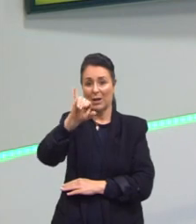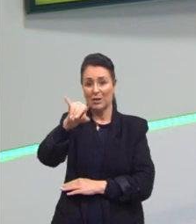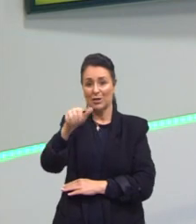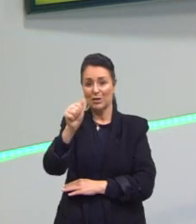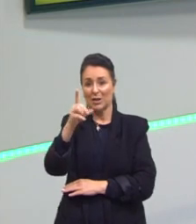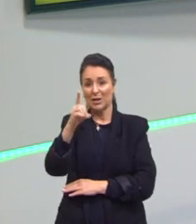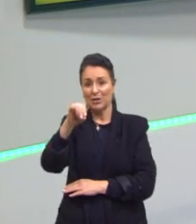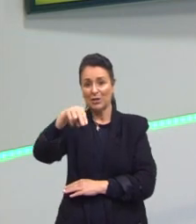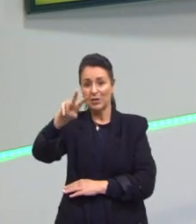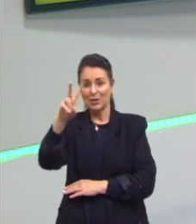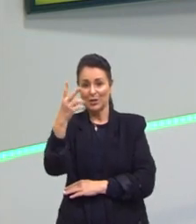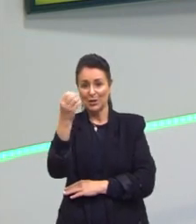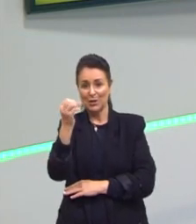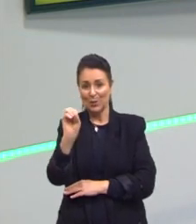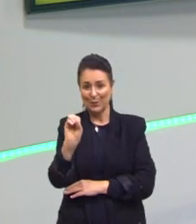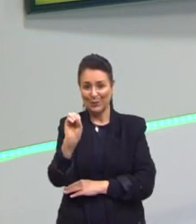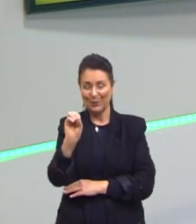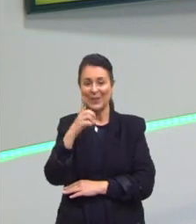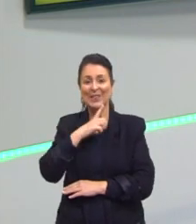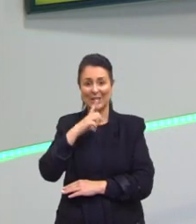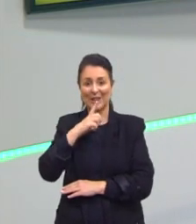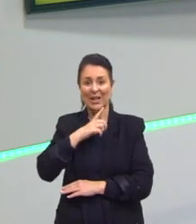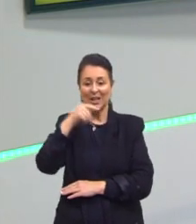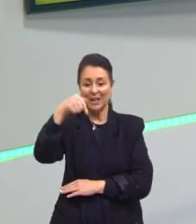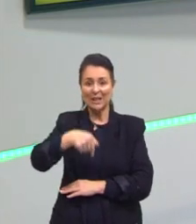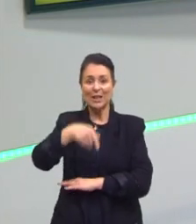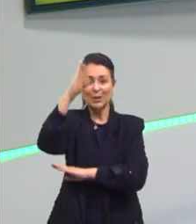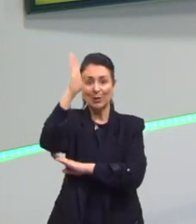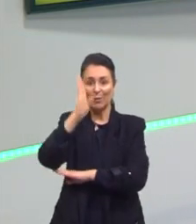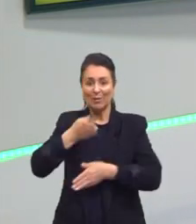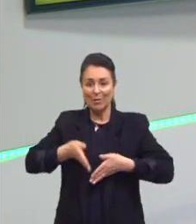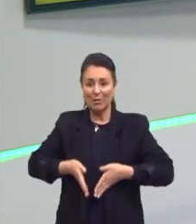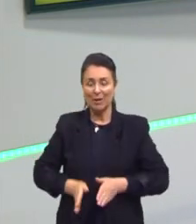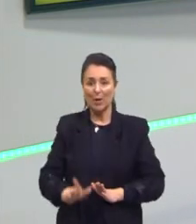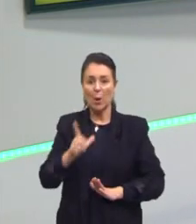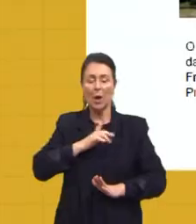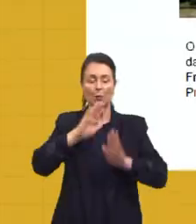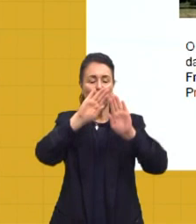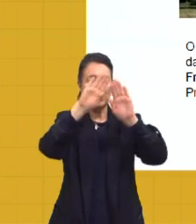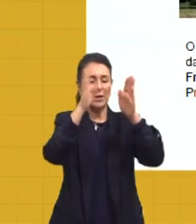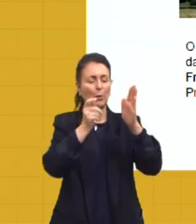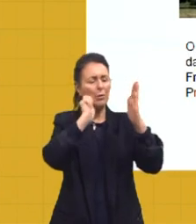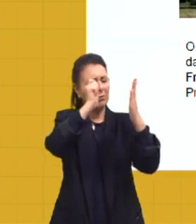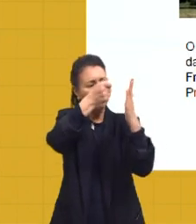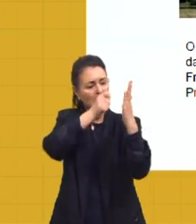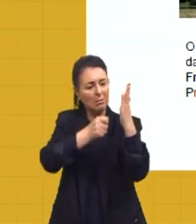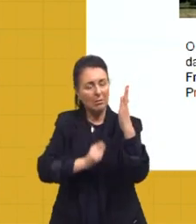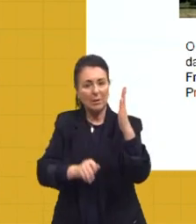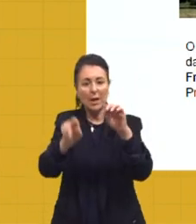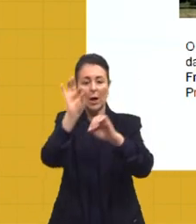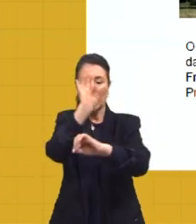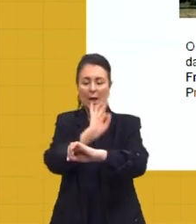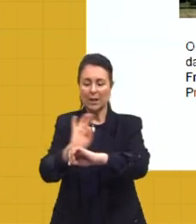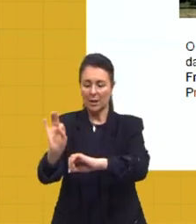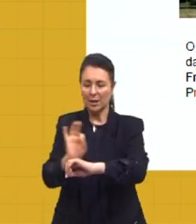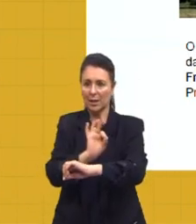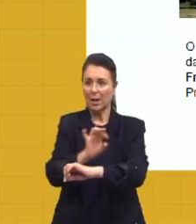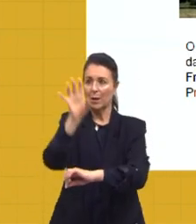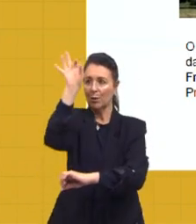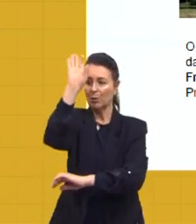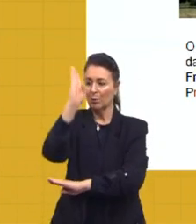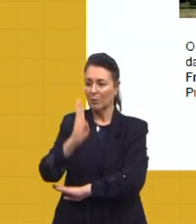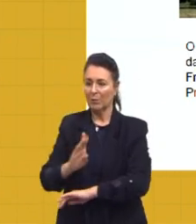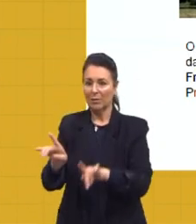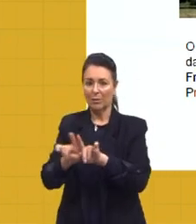Francisco Lisboa conhecido então Como Aleijadinho foi um Escultor o criador arquiteto brasileiro ele é